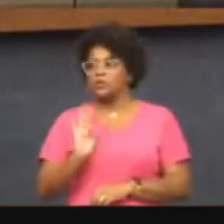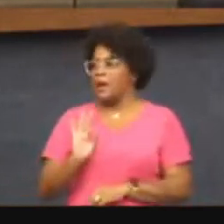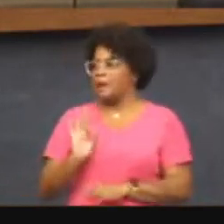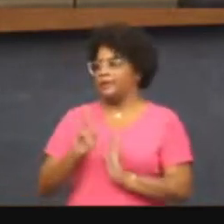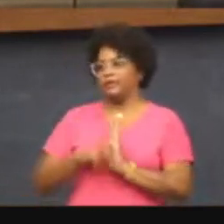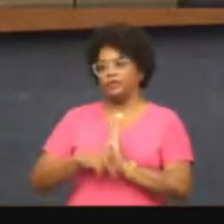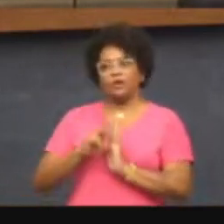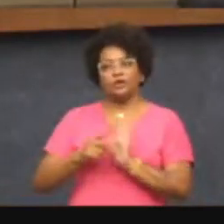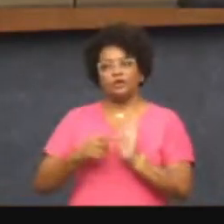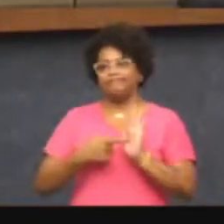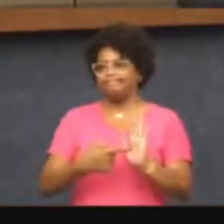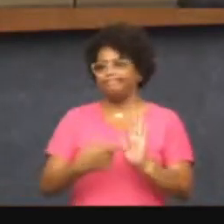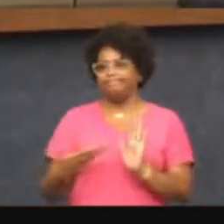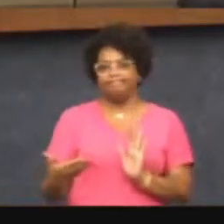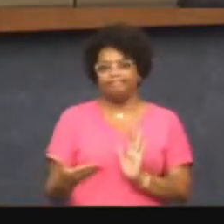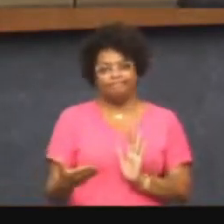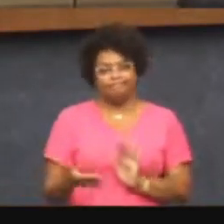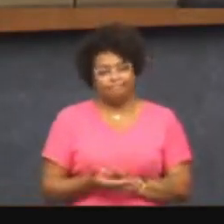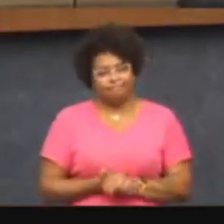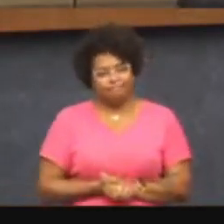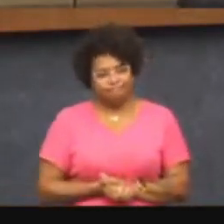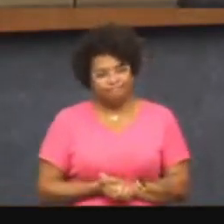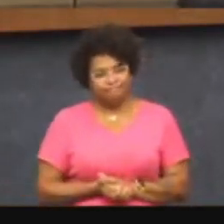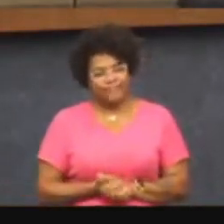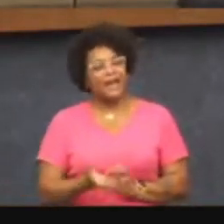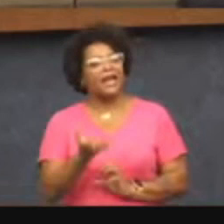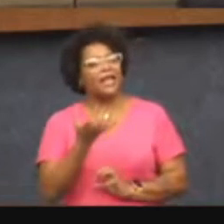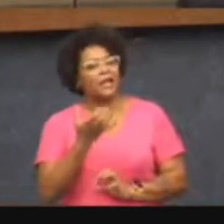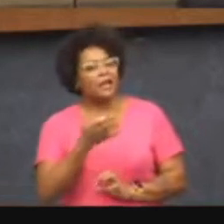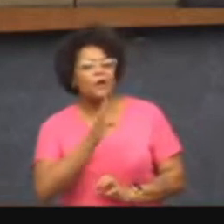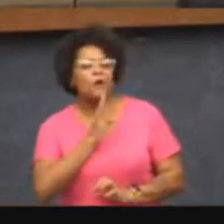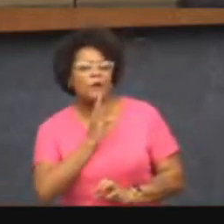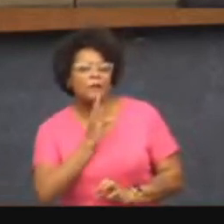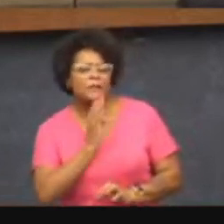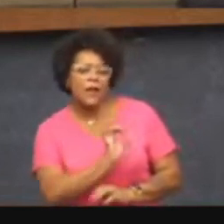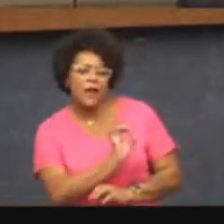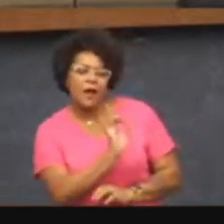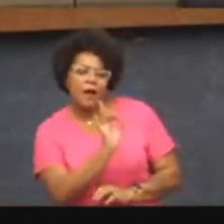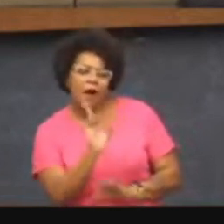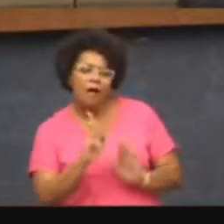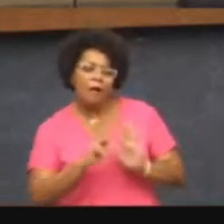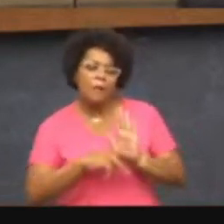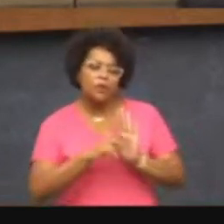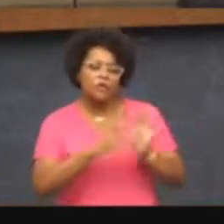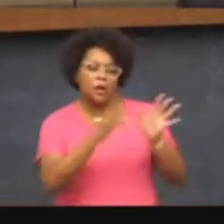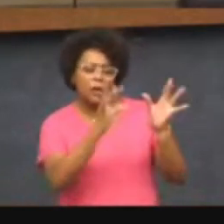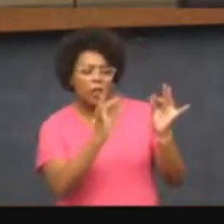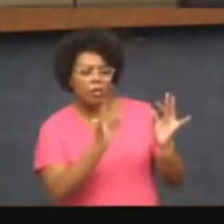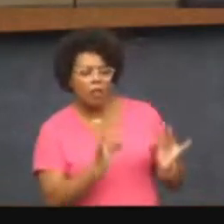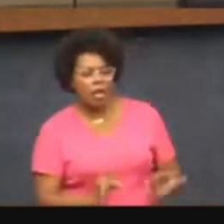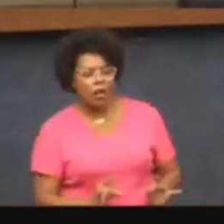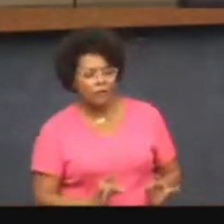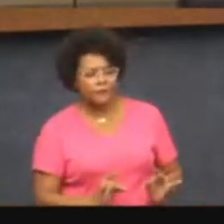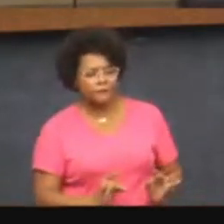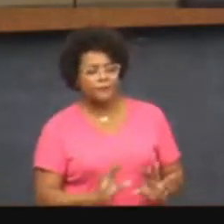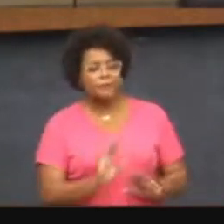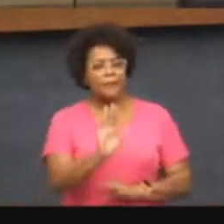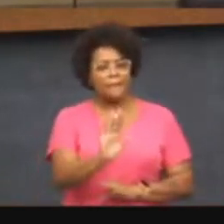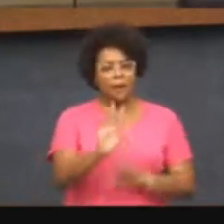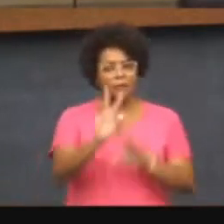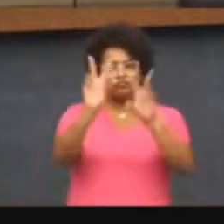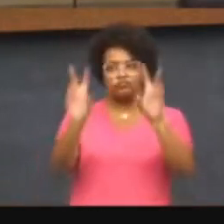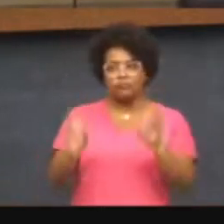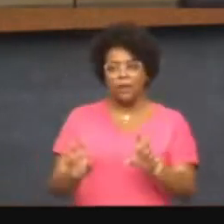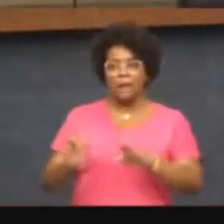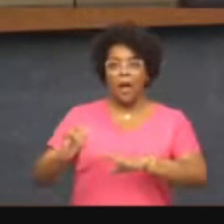até engraçado, porque eu gostaria de conhecer cada um deles detalhadamente. Mas vamos falar do aeroporto. Olha só o que está escrito na